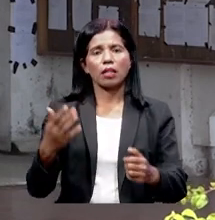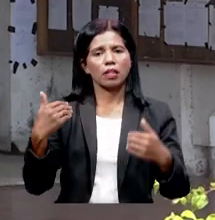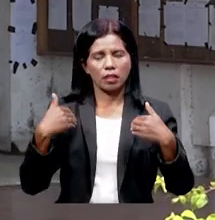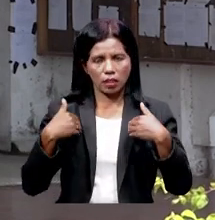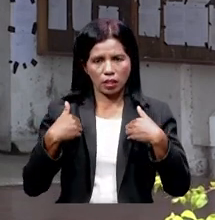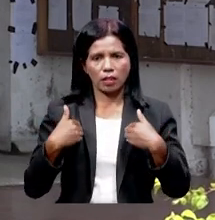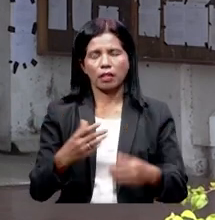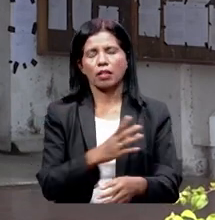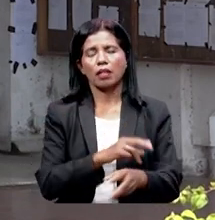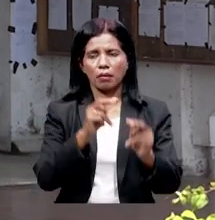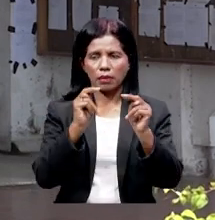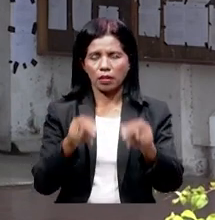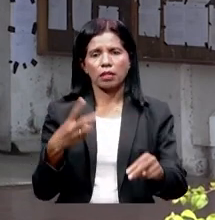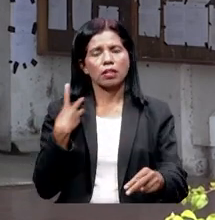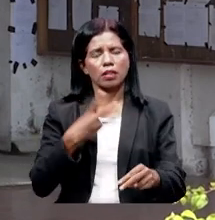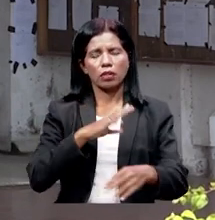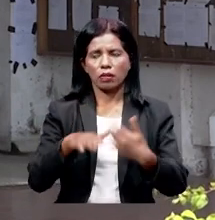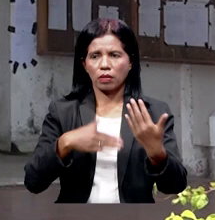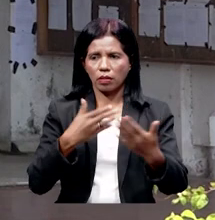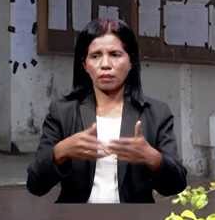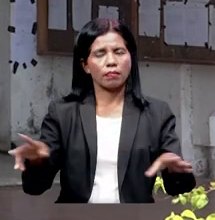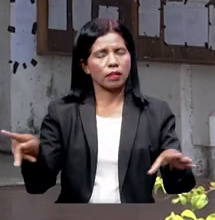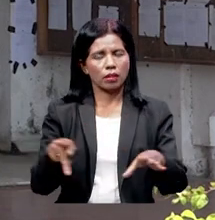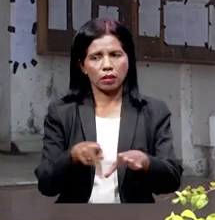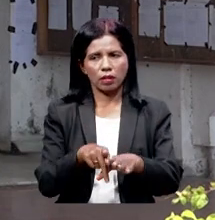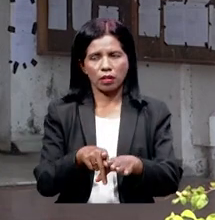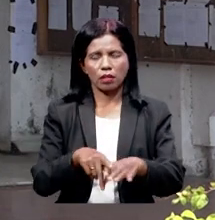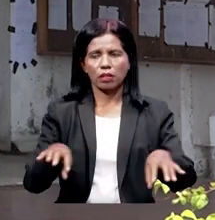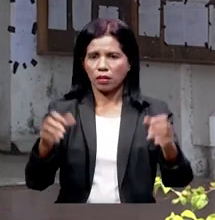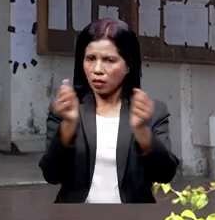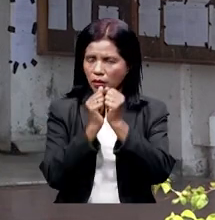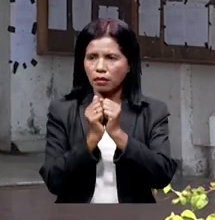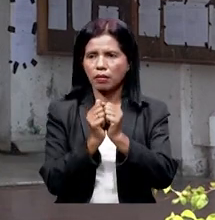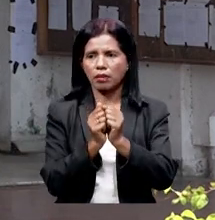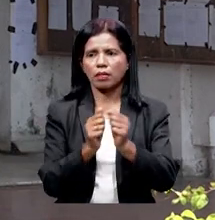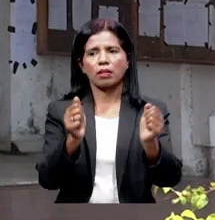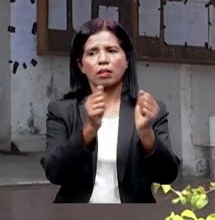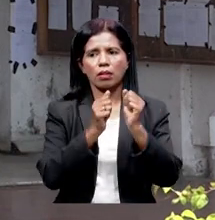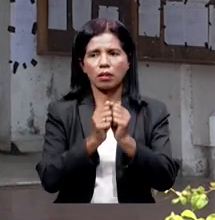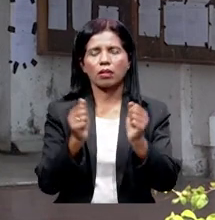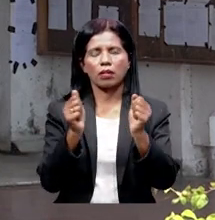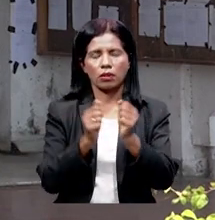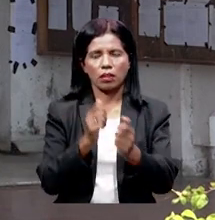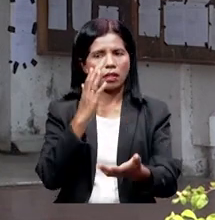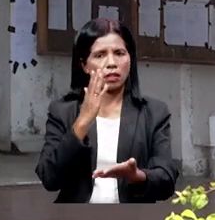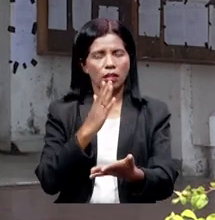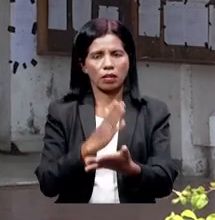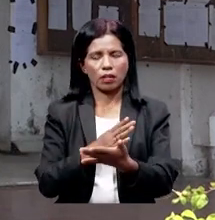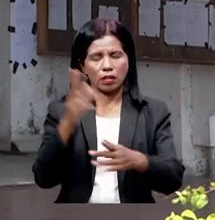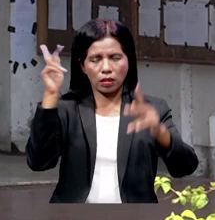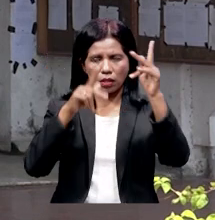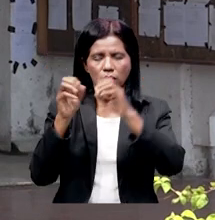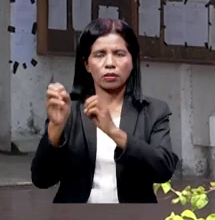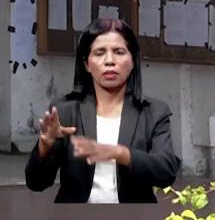ona precisa ita hotu nia participação no colaboração hamuto hori combate caso sue